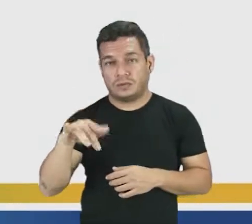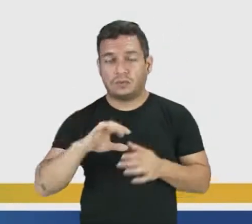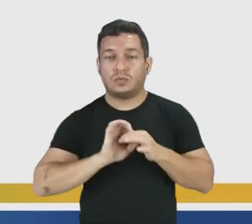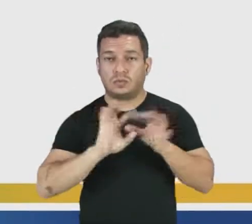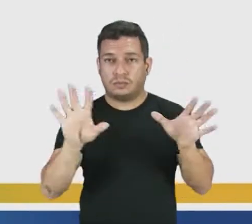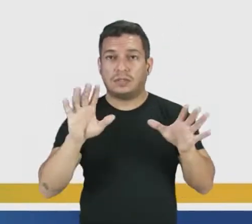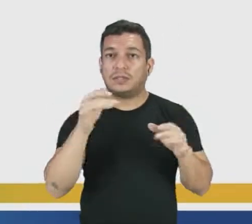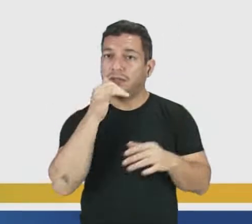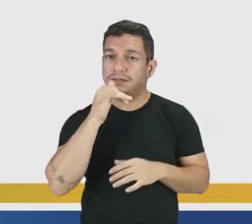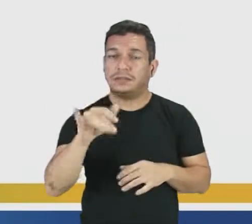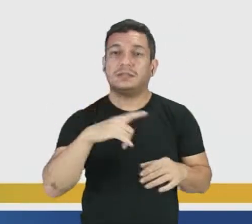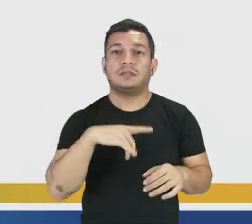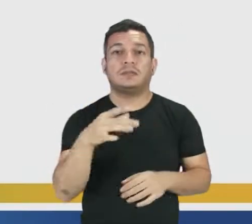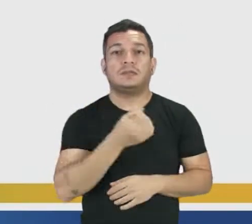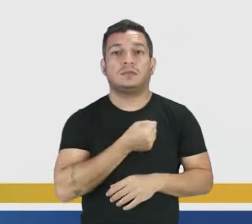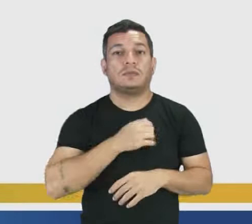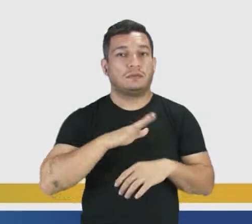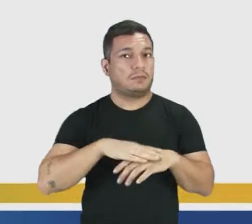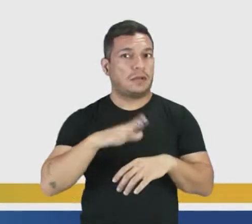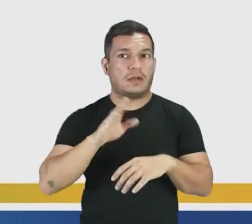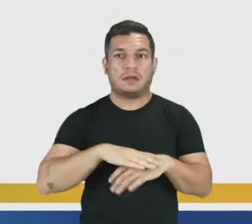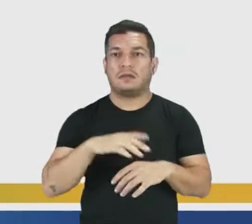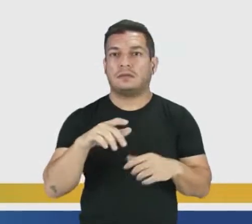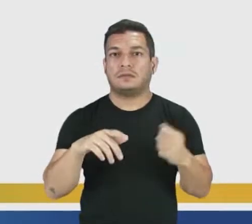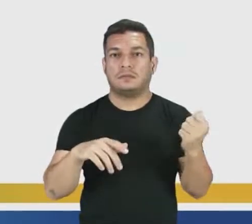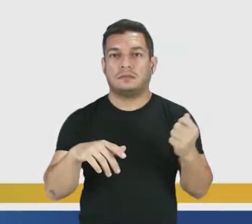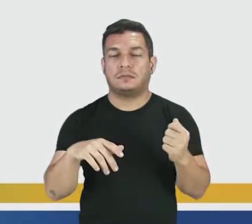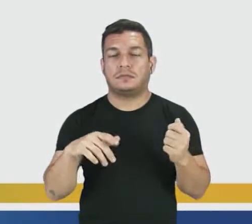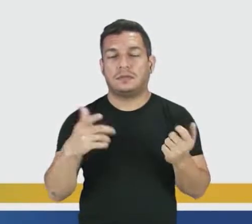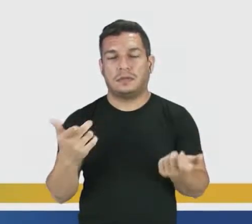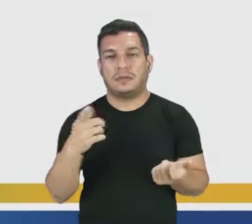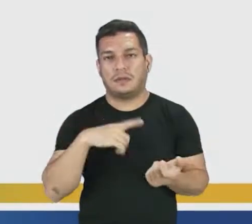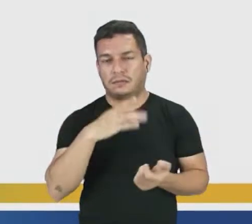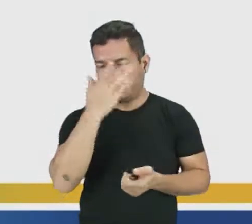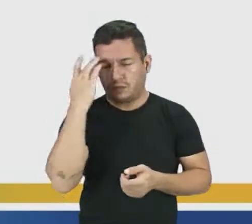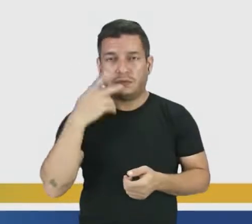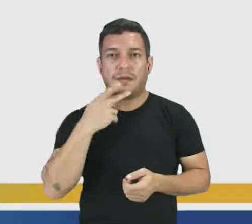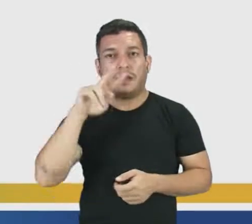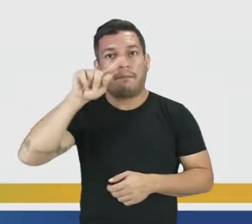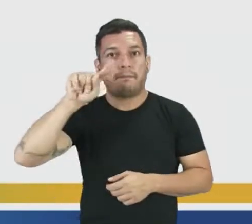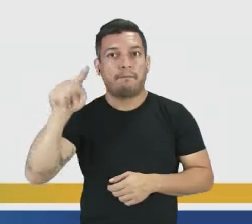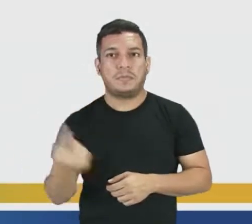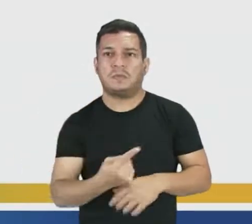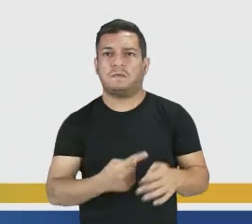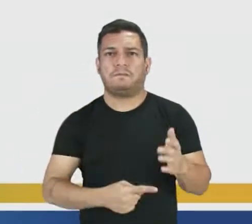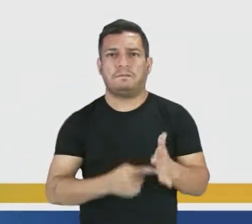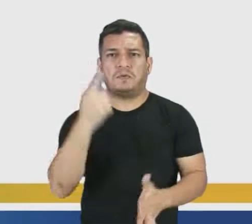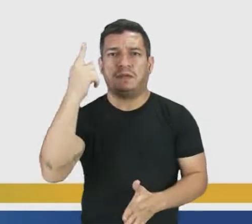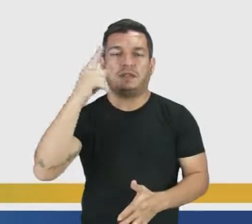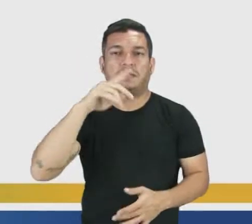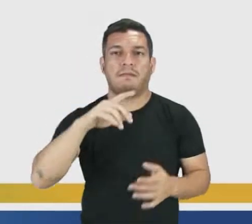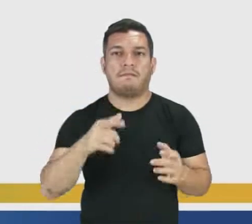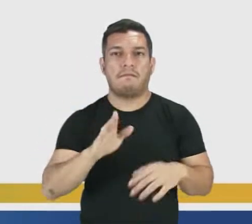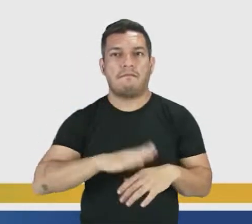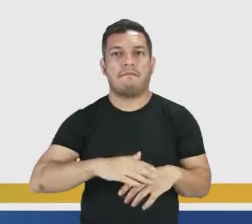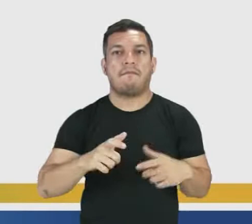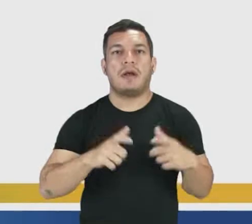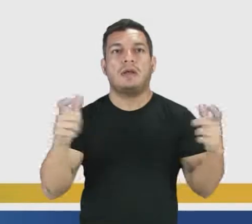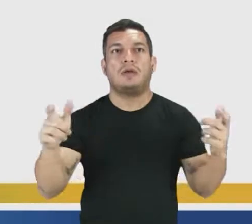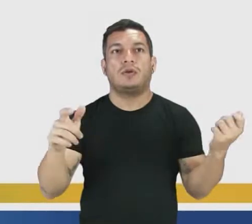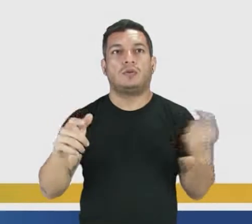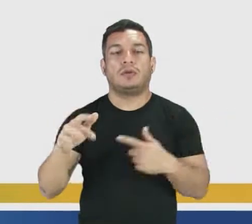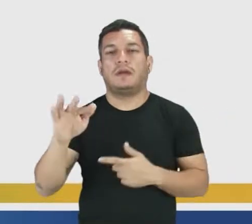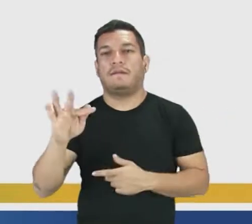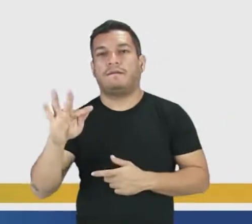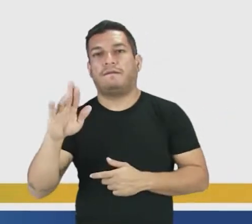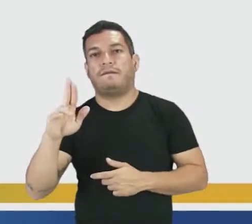nuclear, porém aqui a gente tem um número muito mais elevado. Há quem diga que é até 1000 vezes maior o número de energia liberada durante a fusão nuclear. E